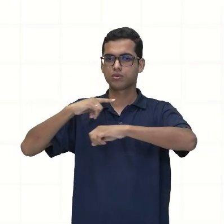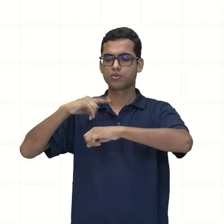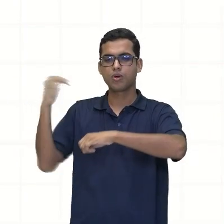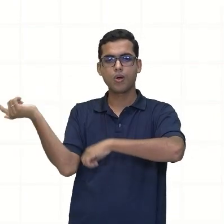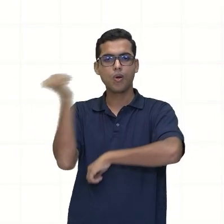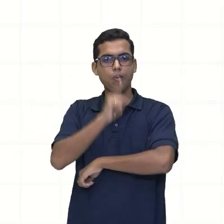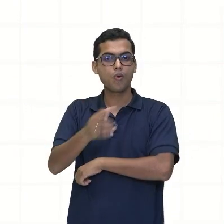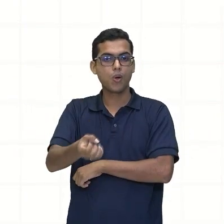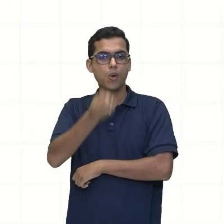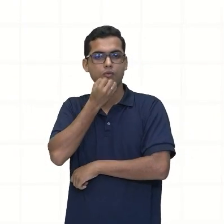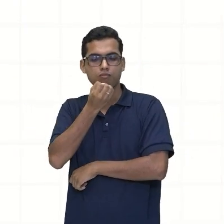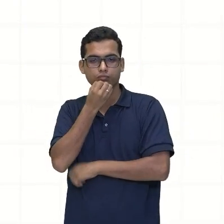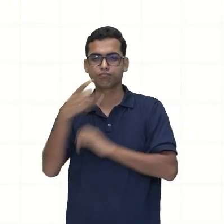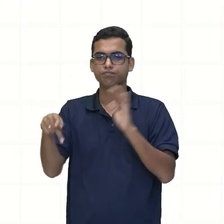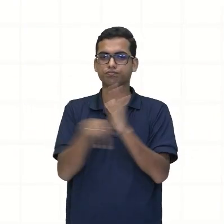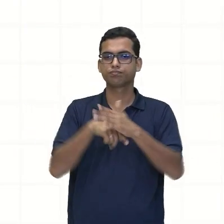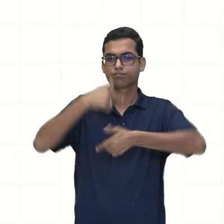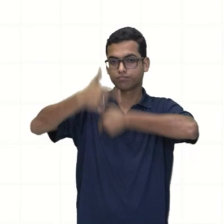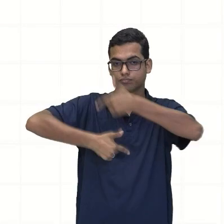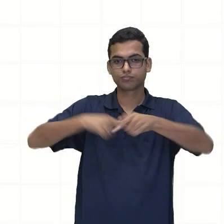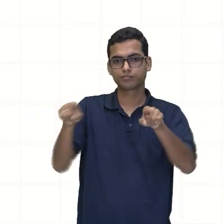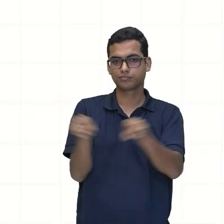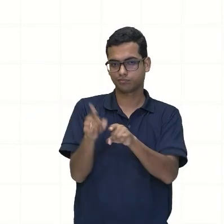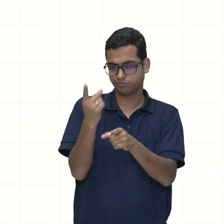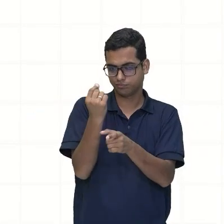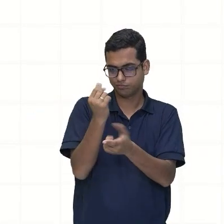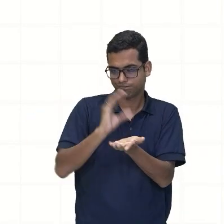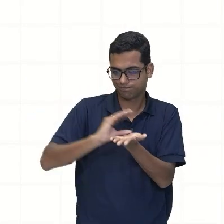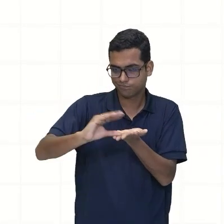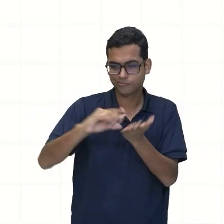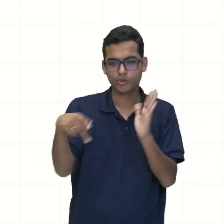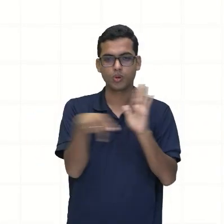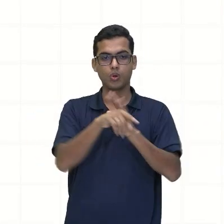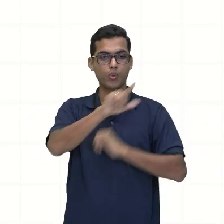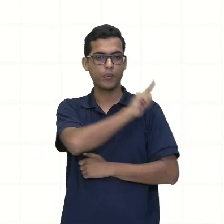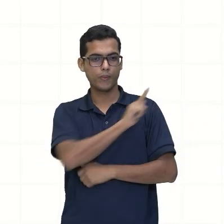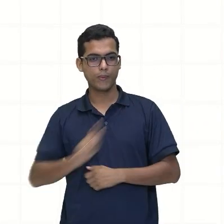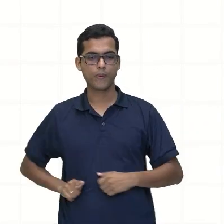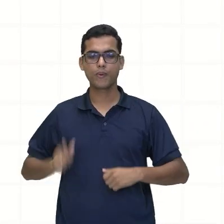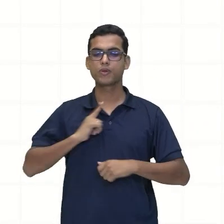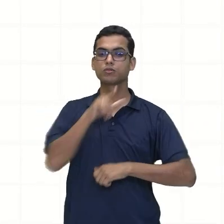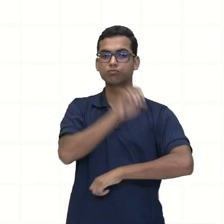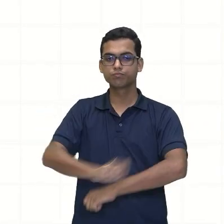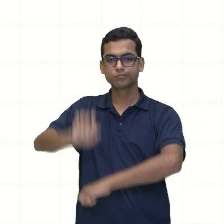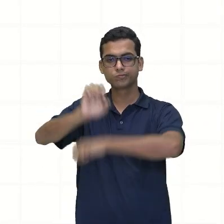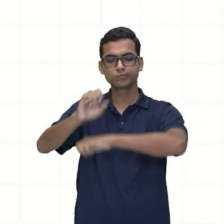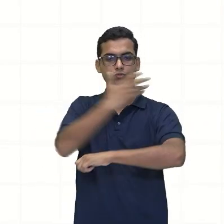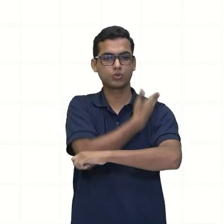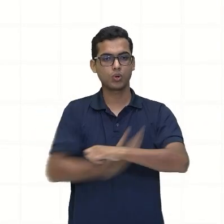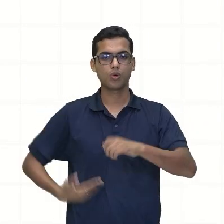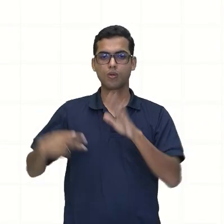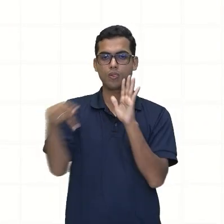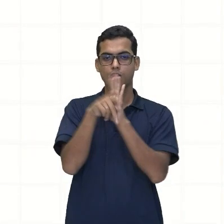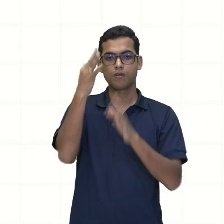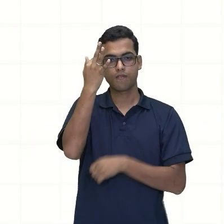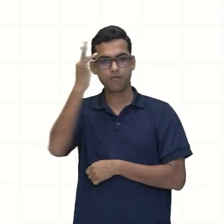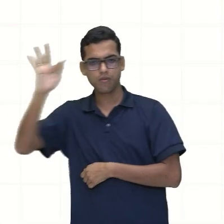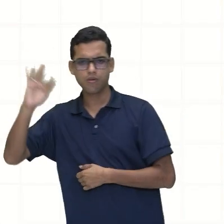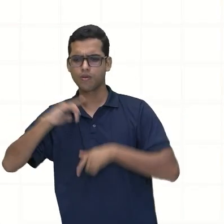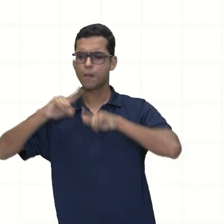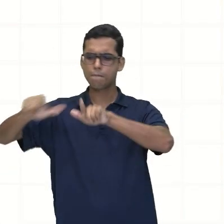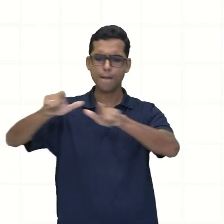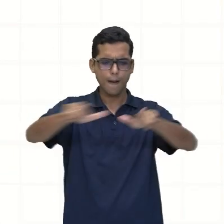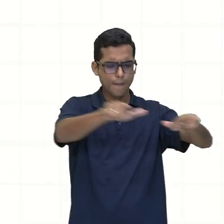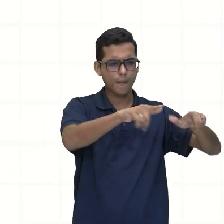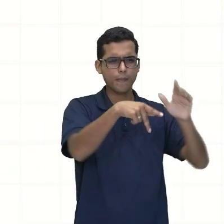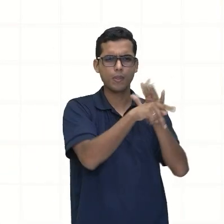Aqui também o incentivo do governo, tanto estadual quanto o governo federal, com doação de lotes de terra,